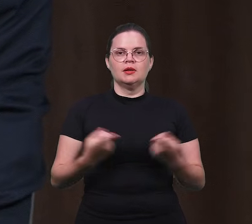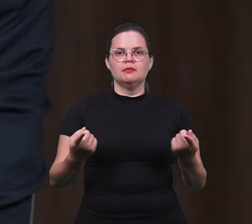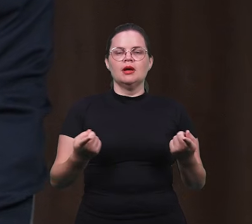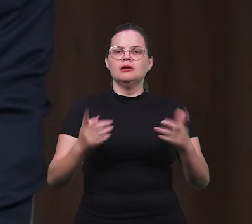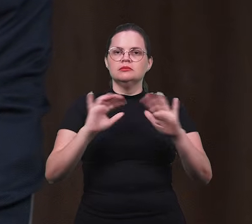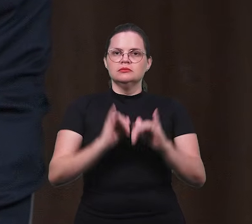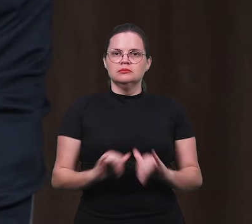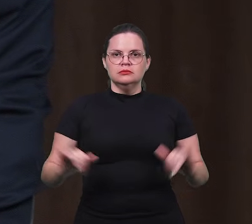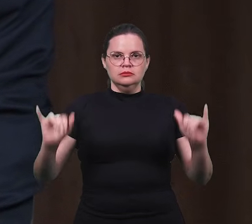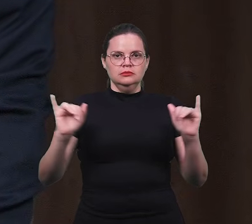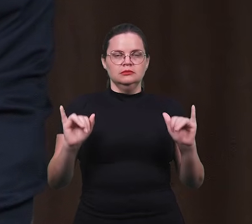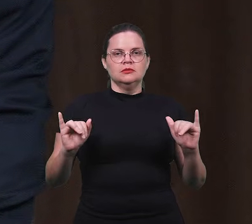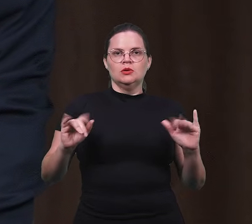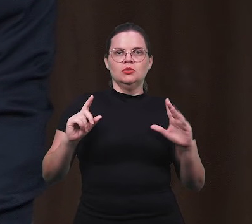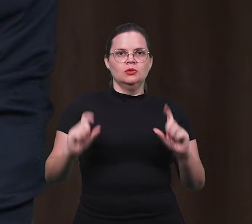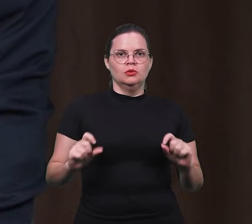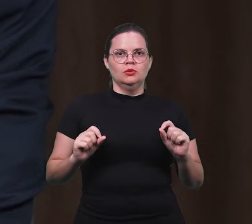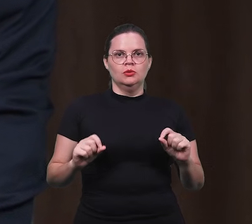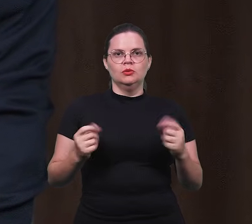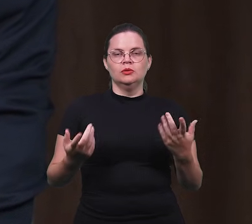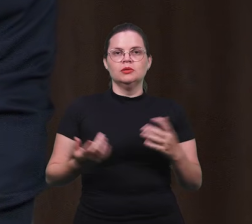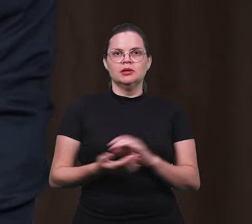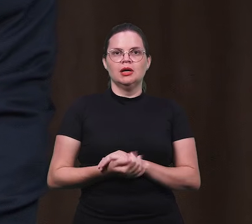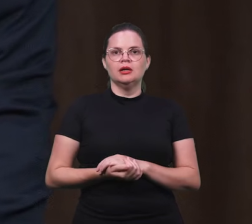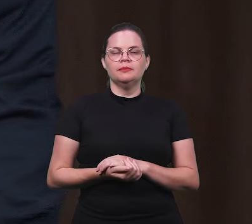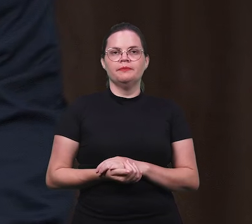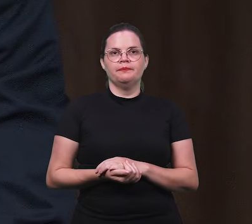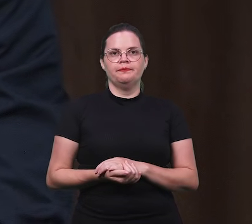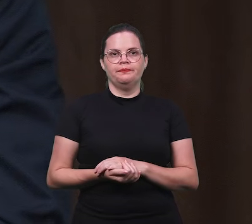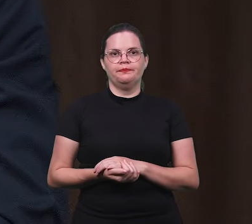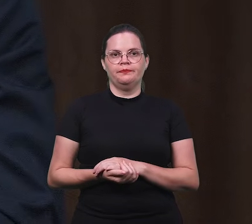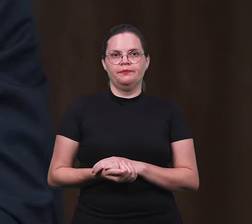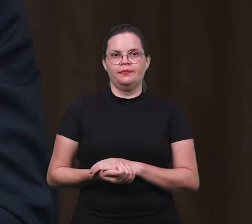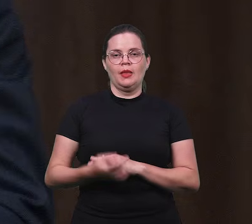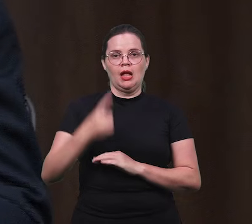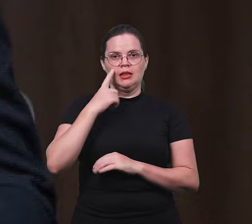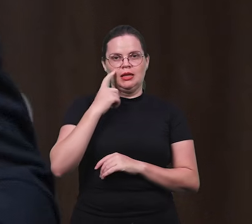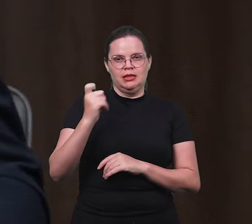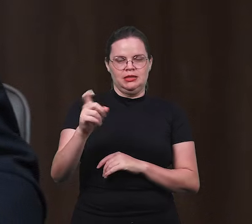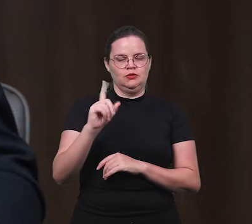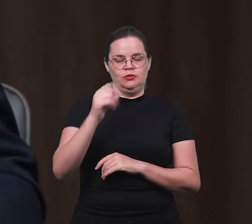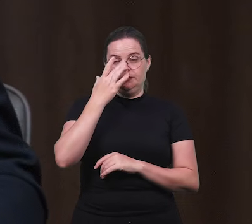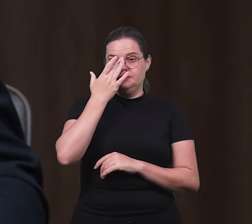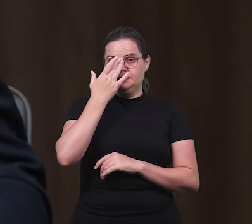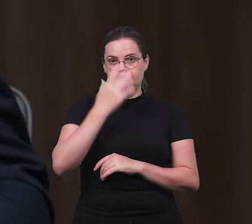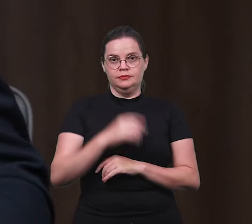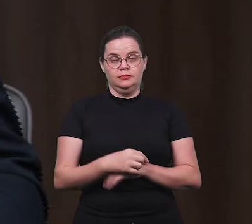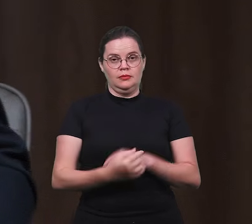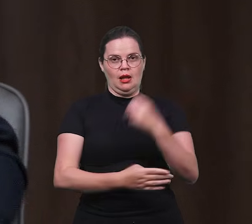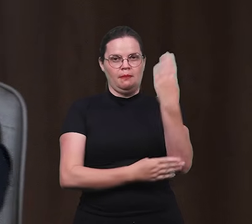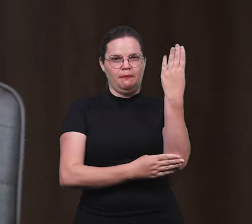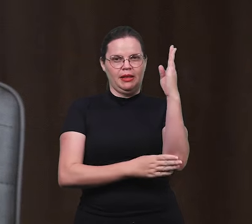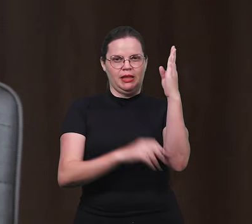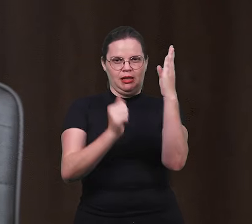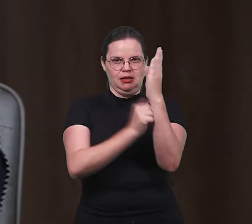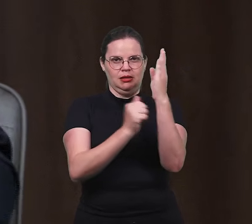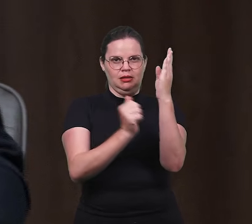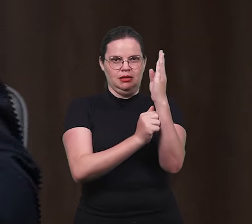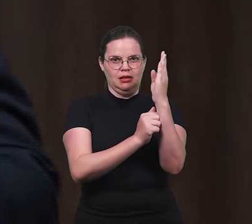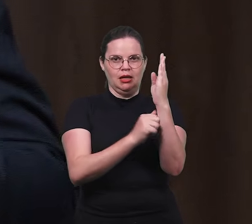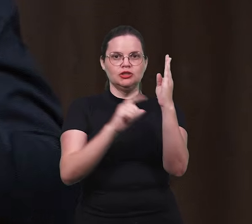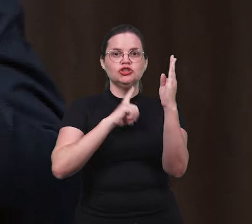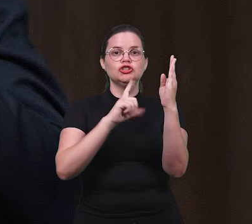desejos profissionais e precisa. Agora é interessante porque essas estacas que eram